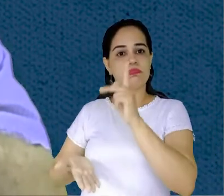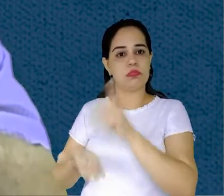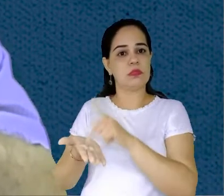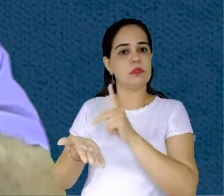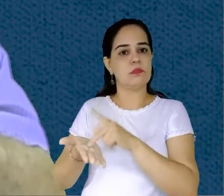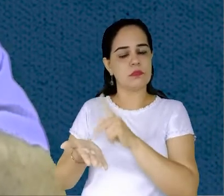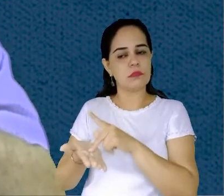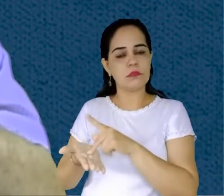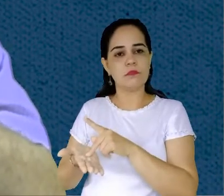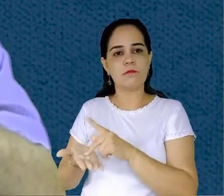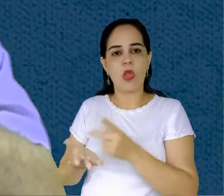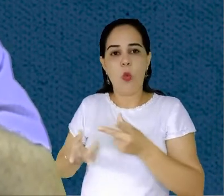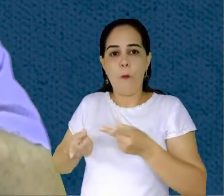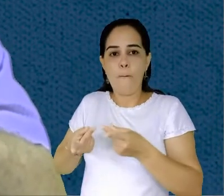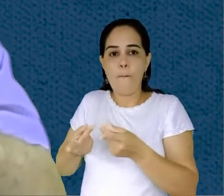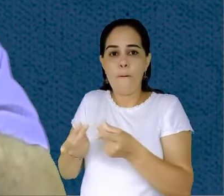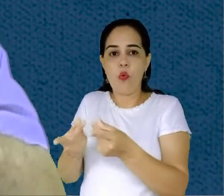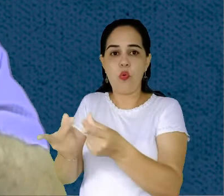definitiva,